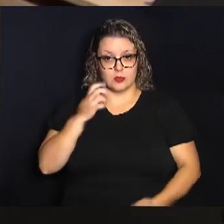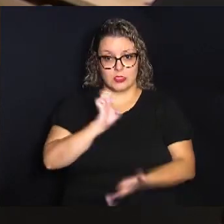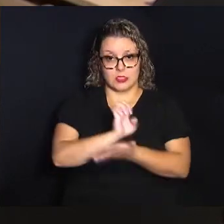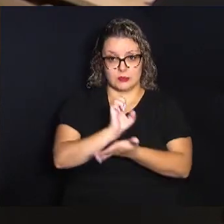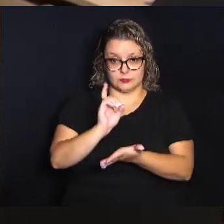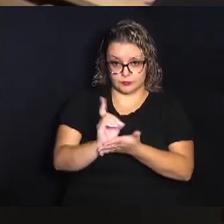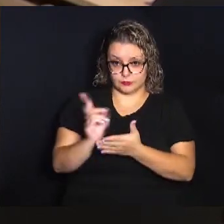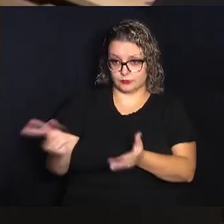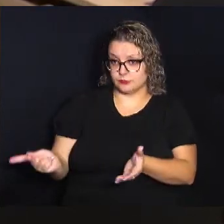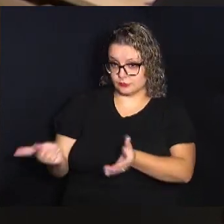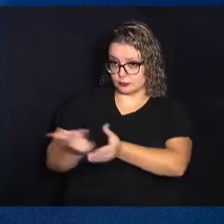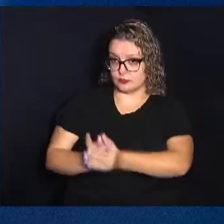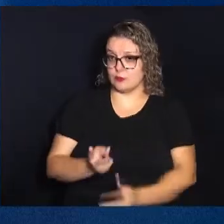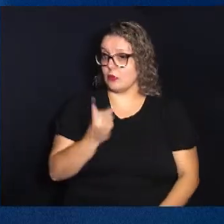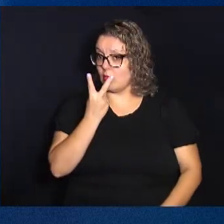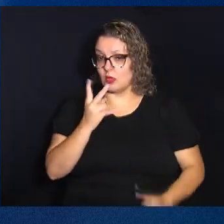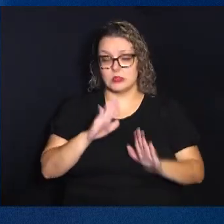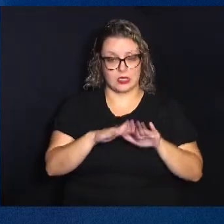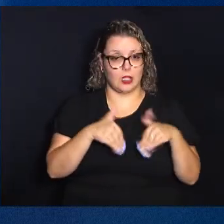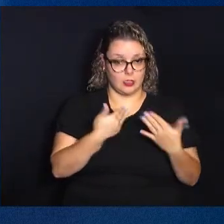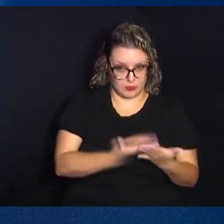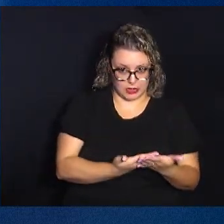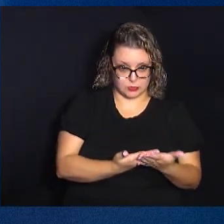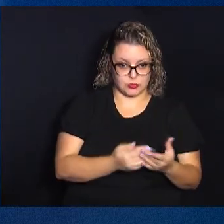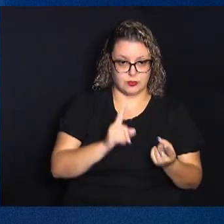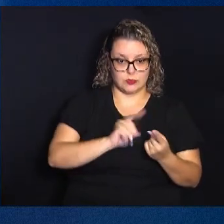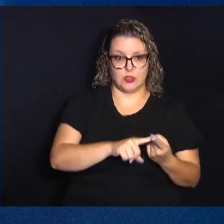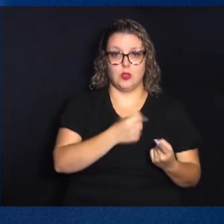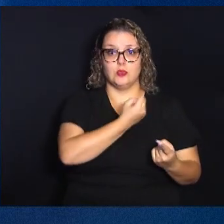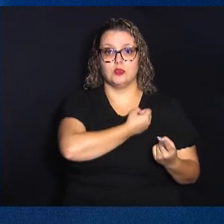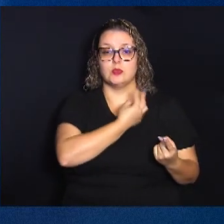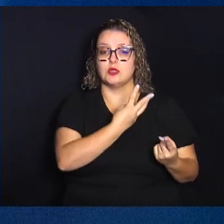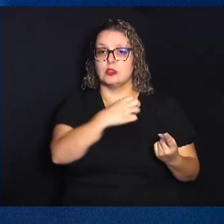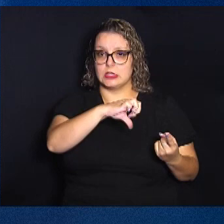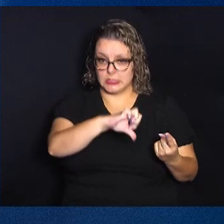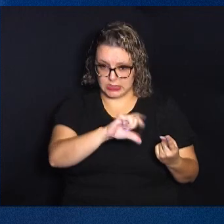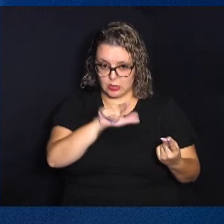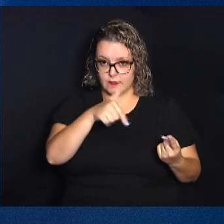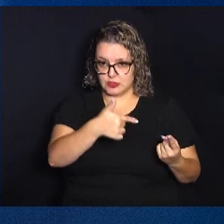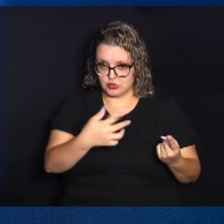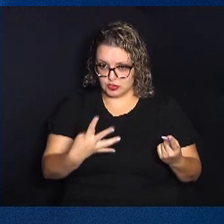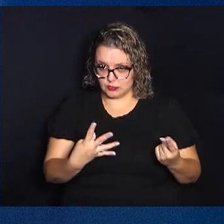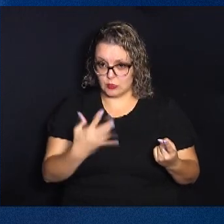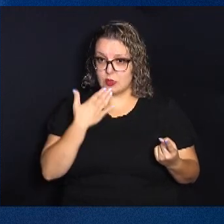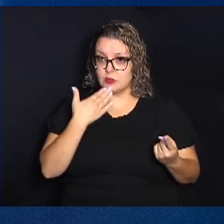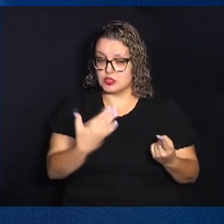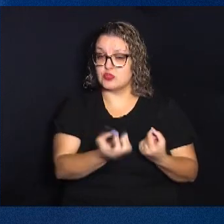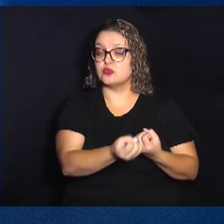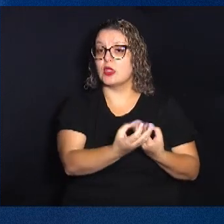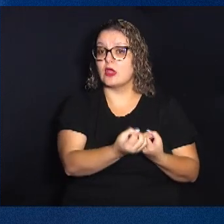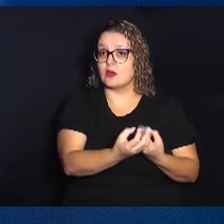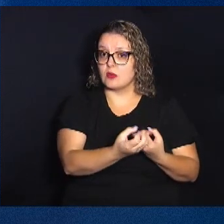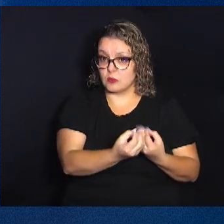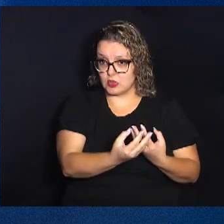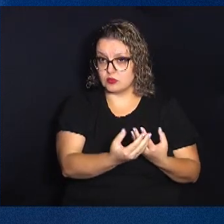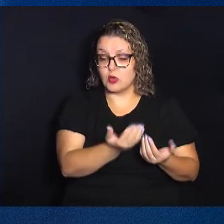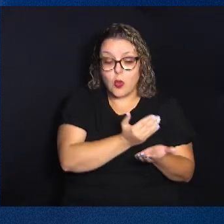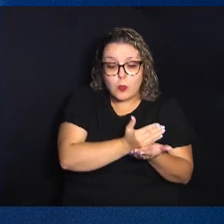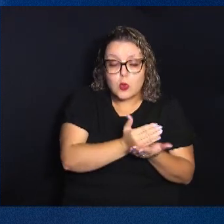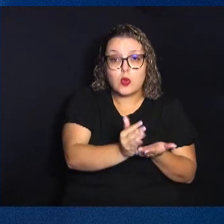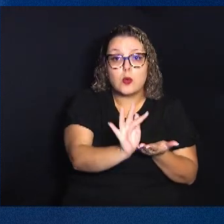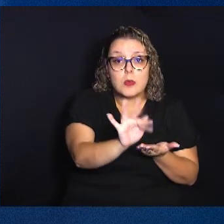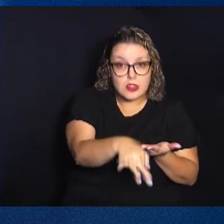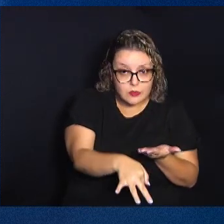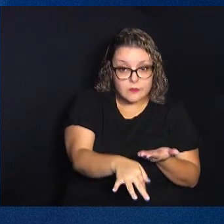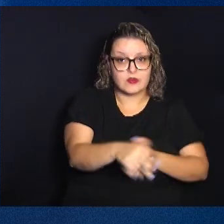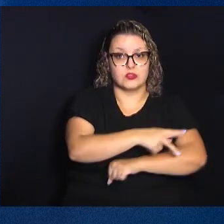o vereador Edson Ribeiro protocolou dois requerimentos o número 39 de 2024 pedindo informações sobre